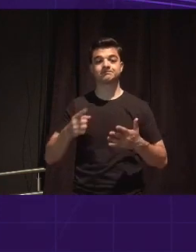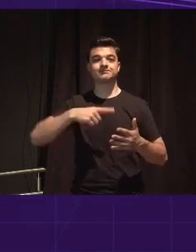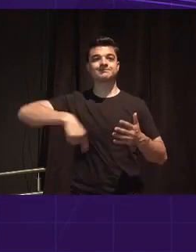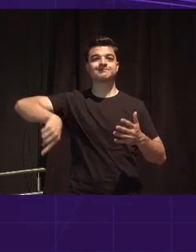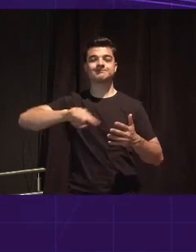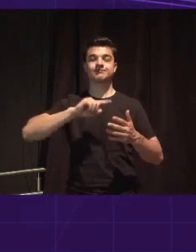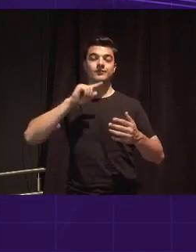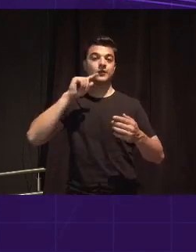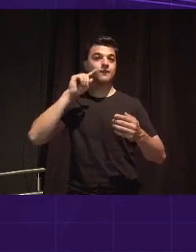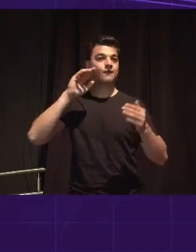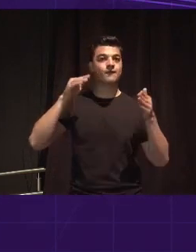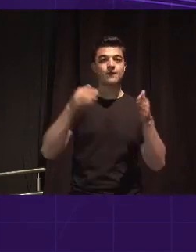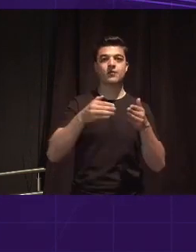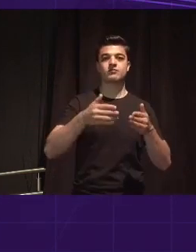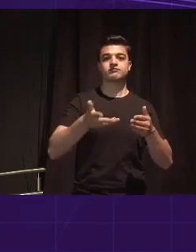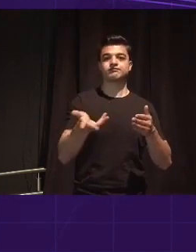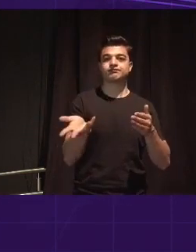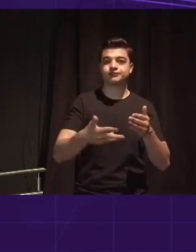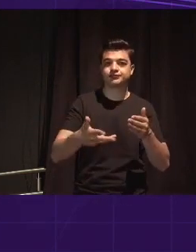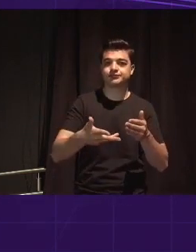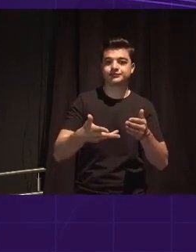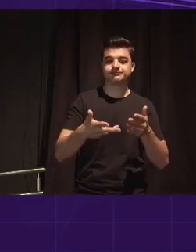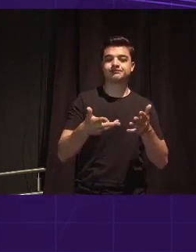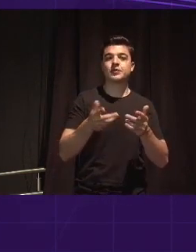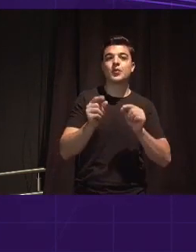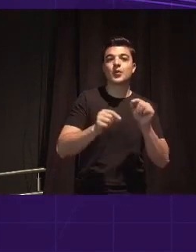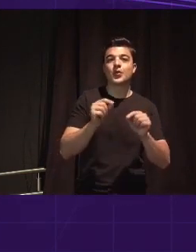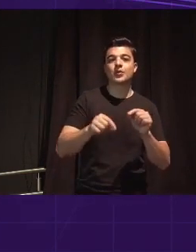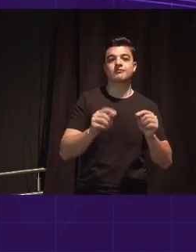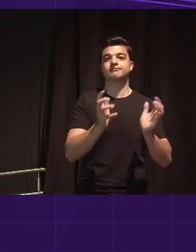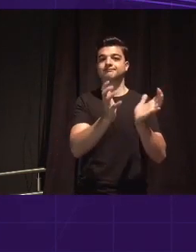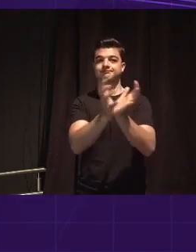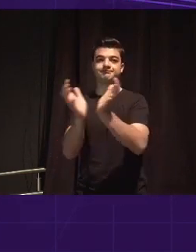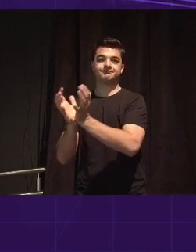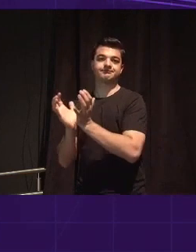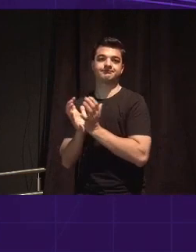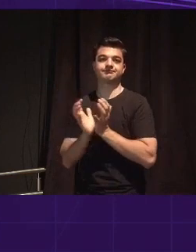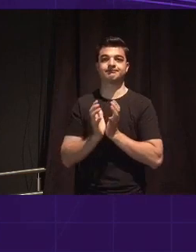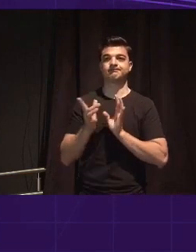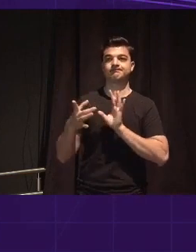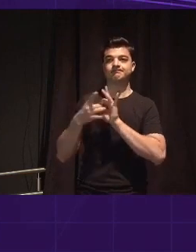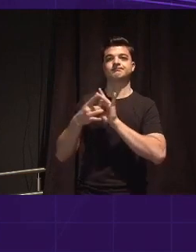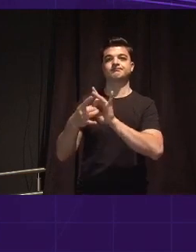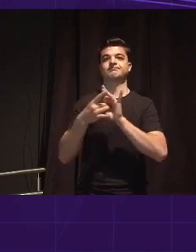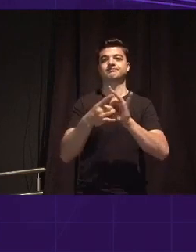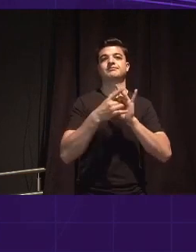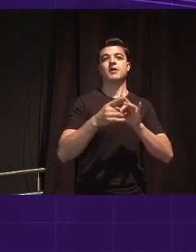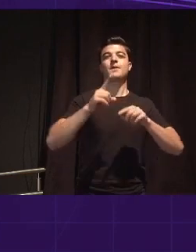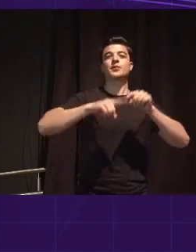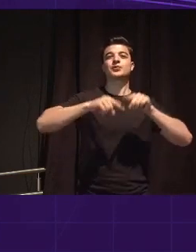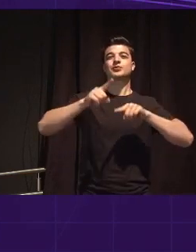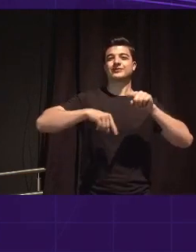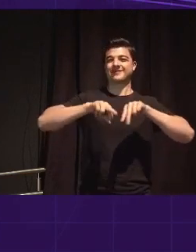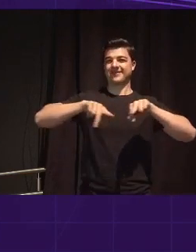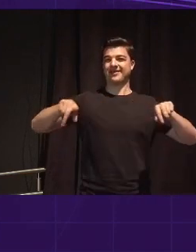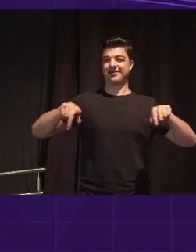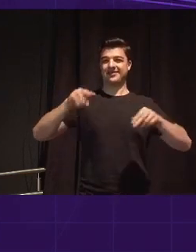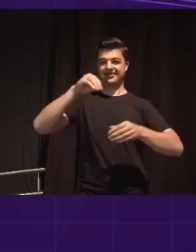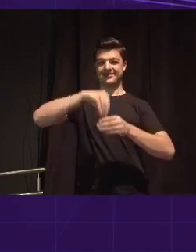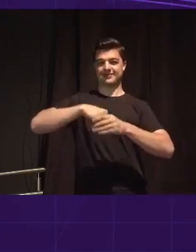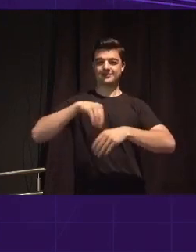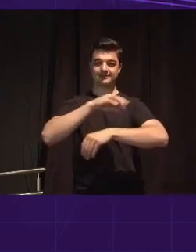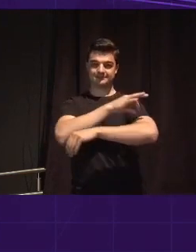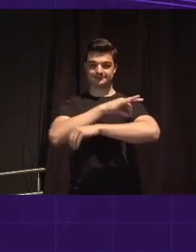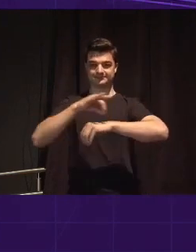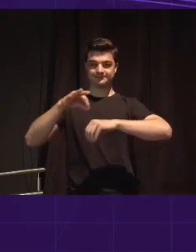por auxiliar alianças, tribos e times, ou seja, auxiliar esses times de produto e engenharia a serem mais produtivos,